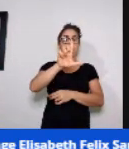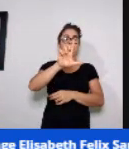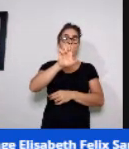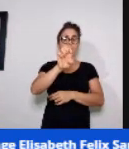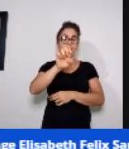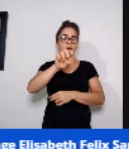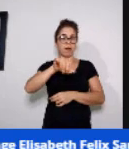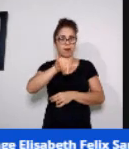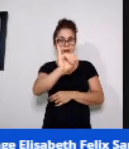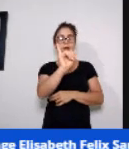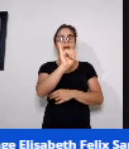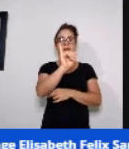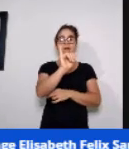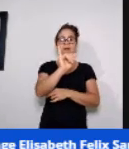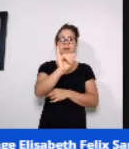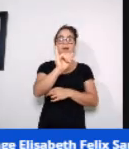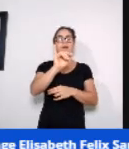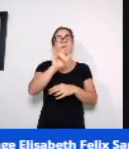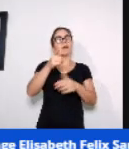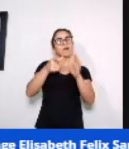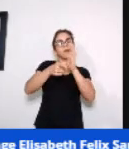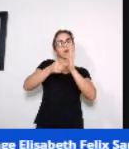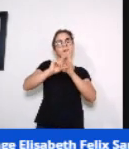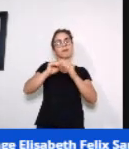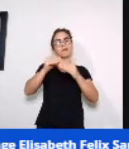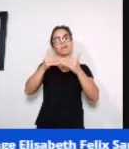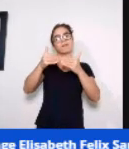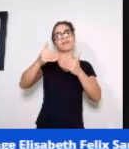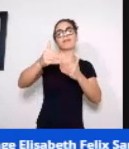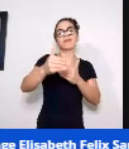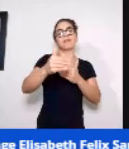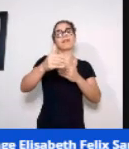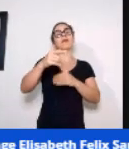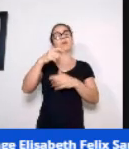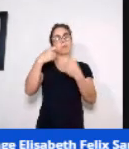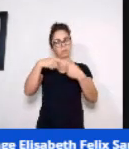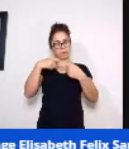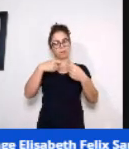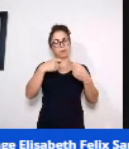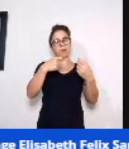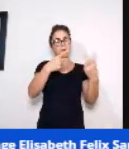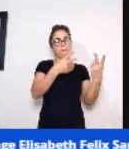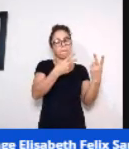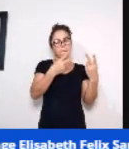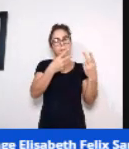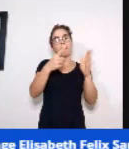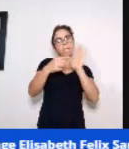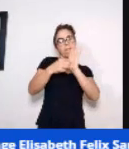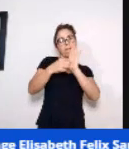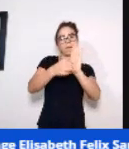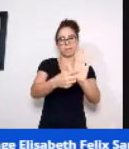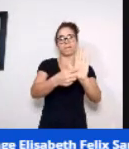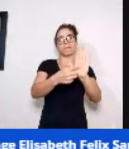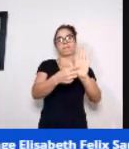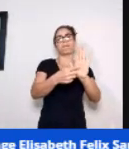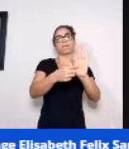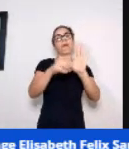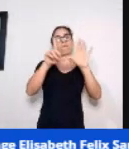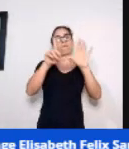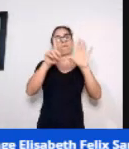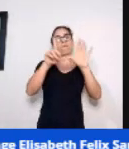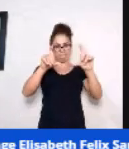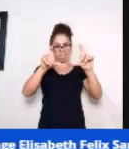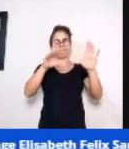nossa roda de conversa, eu não poderia deixar de fazer algumas apresentações, né, através de fotos. Então, vamos